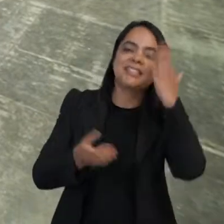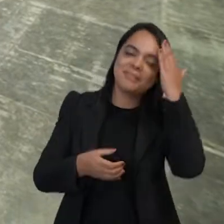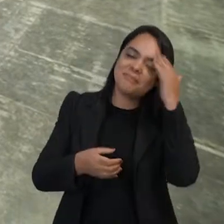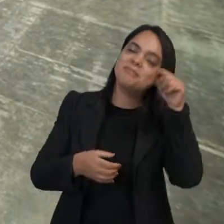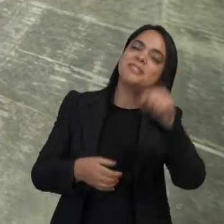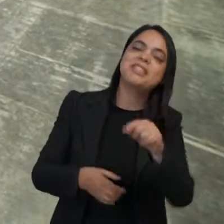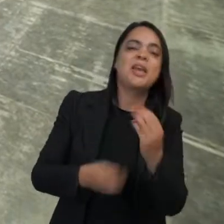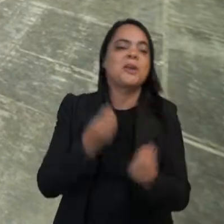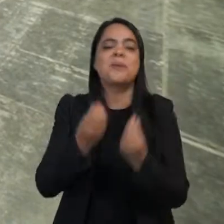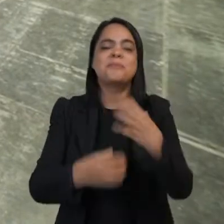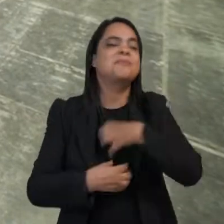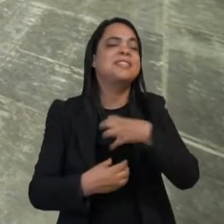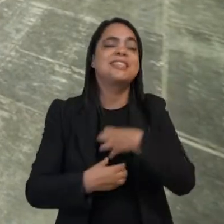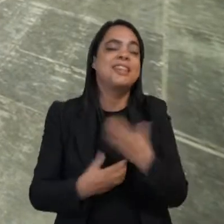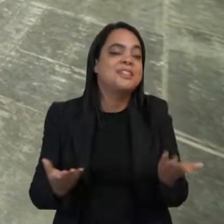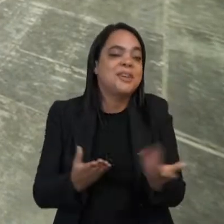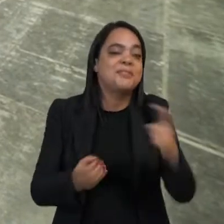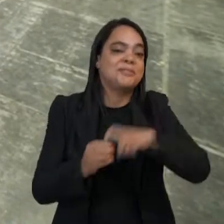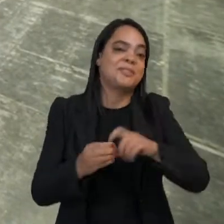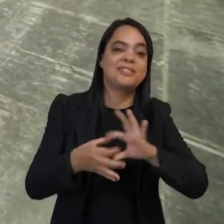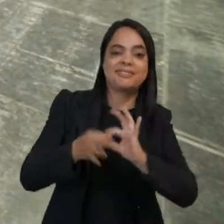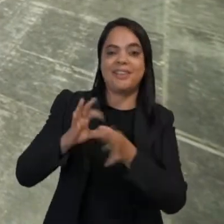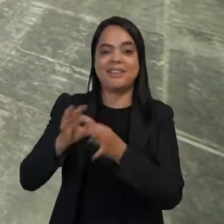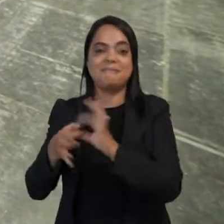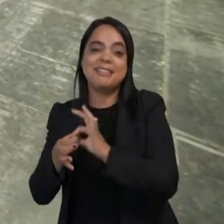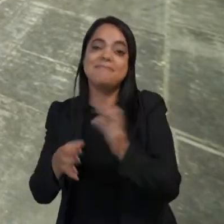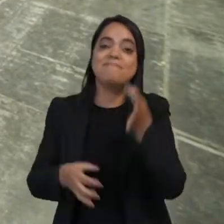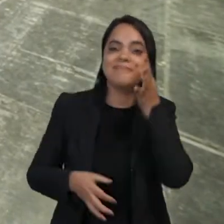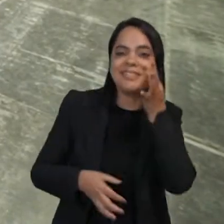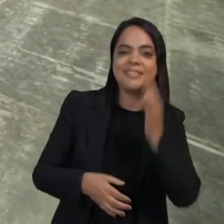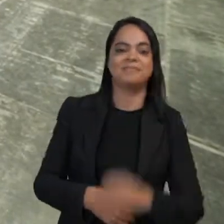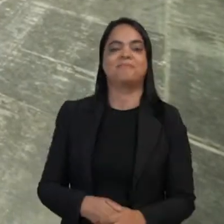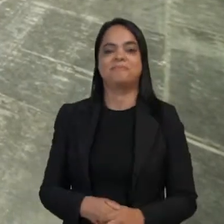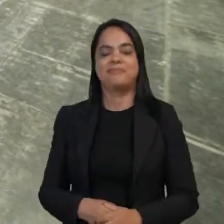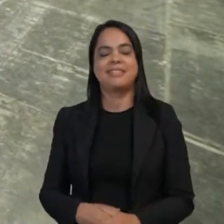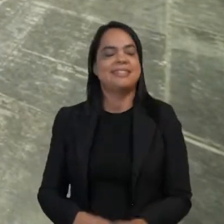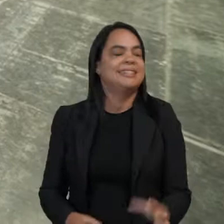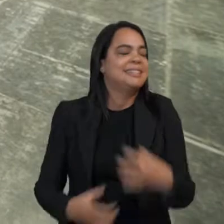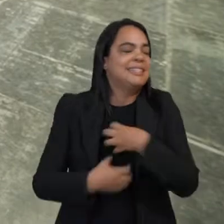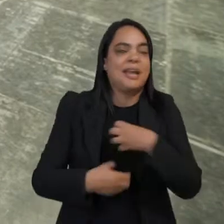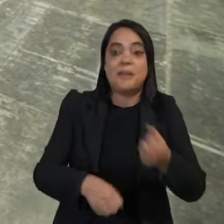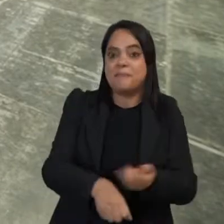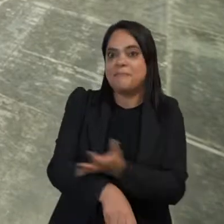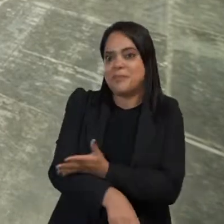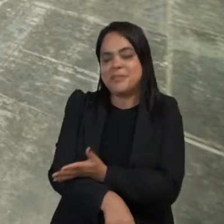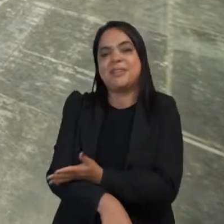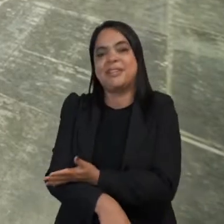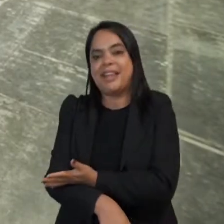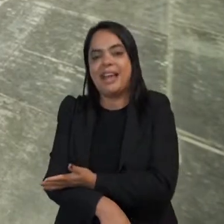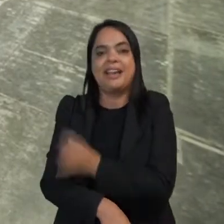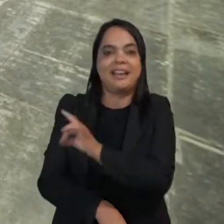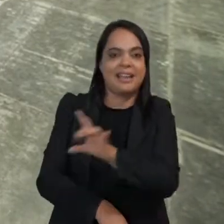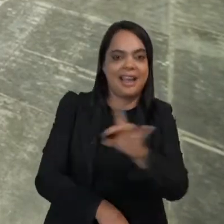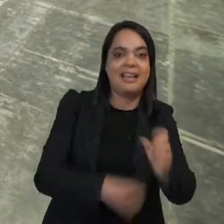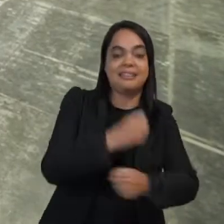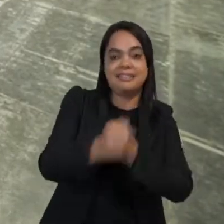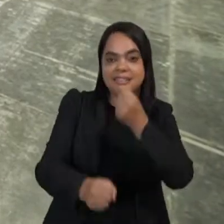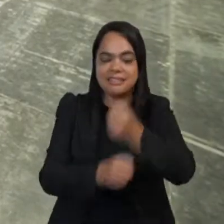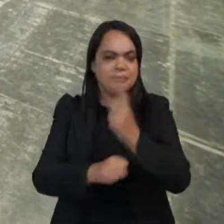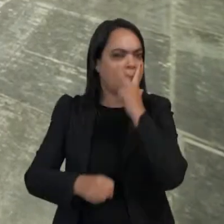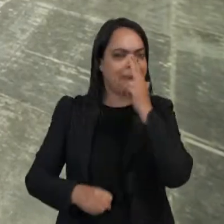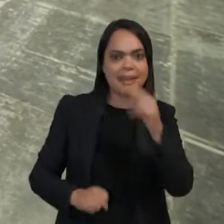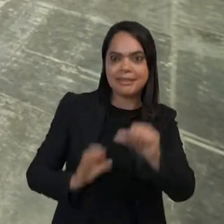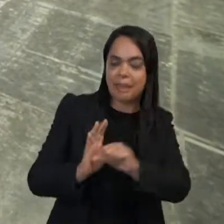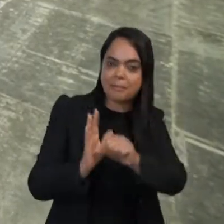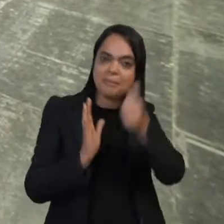saber você, Cláudio, como você está se sentindo em voltar para a Olimpíadas no modo presencial? Também, estou muito emocionado. Cada edição parece